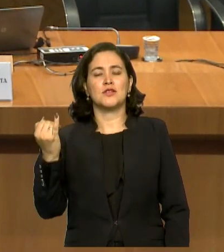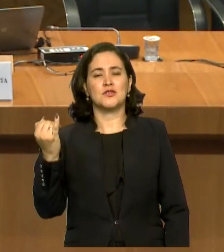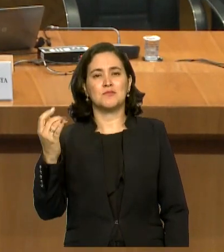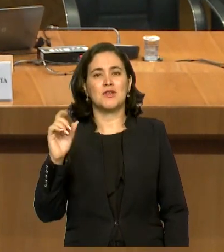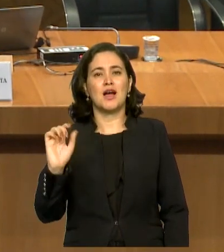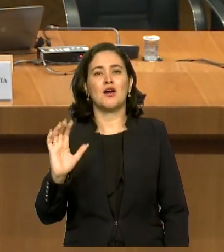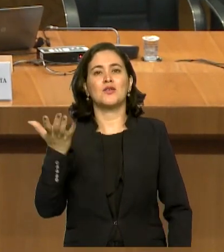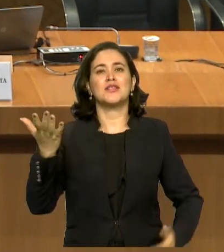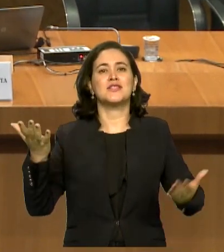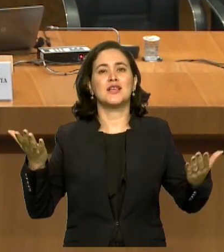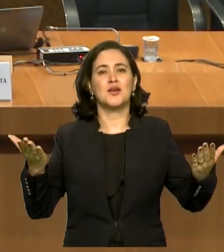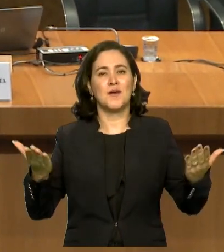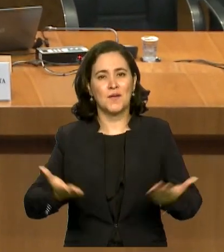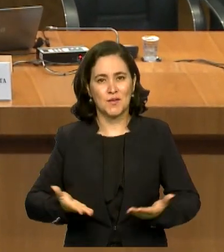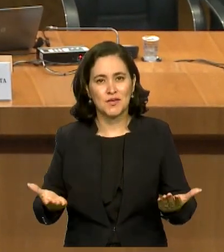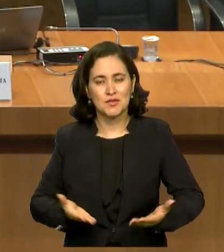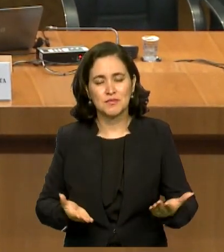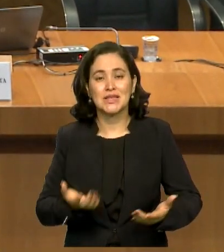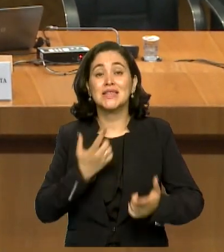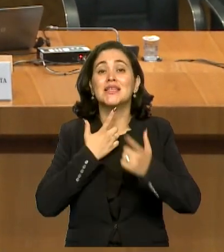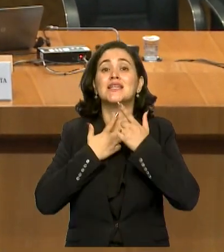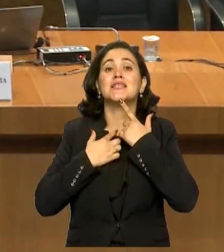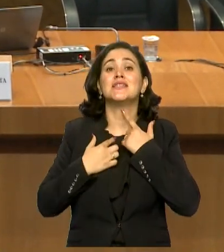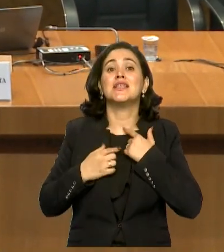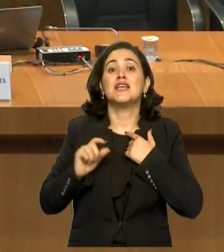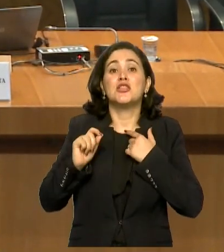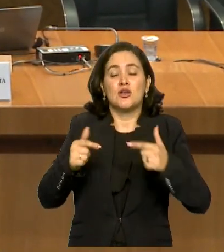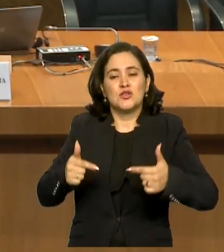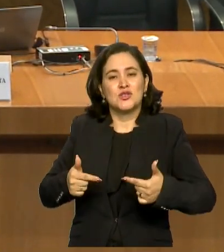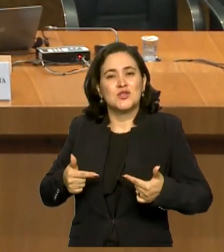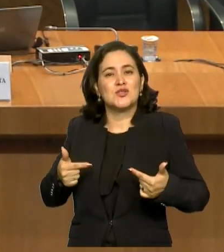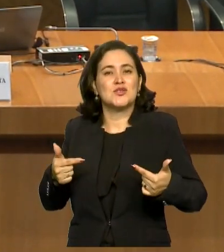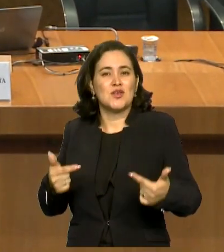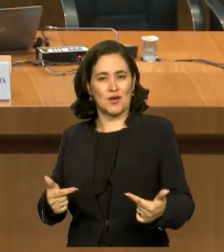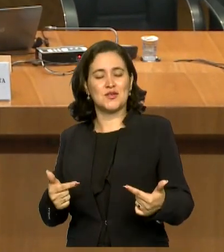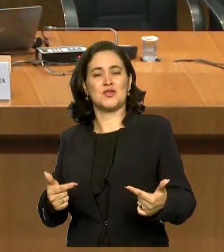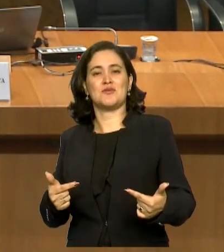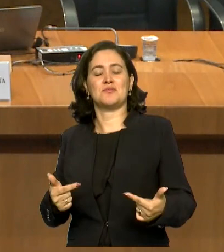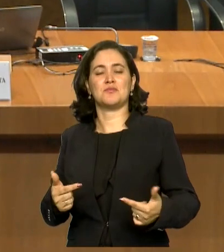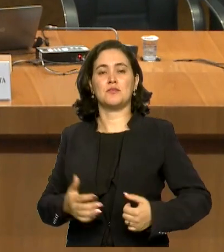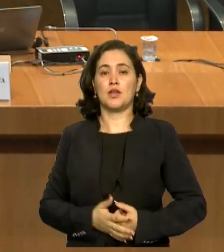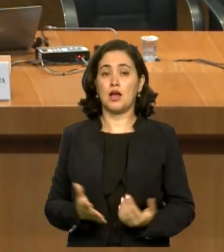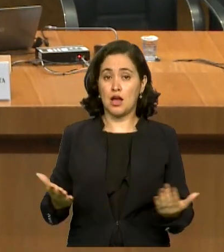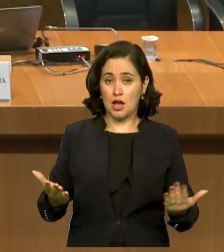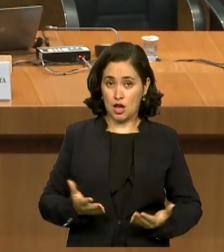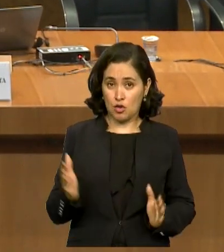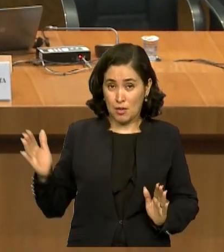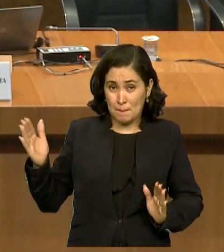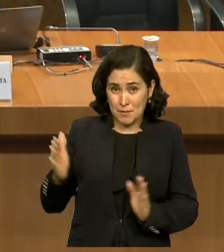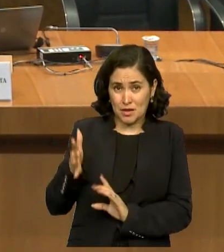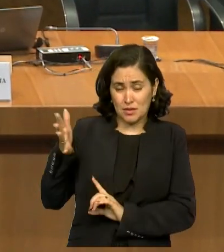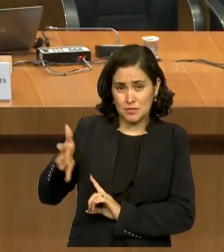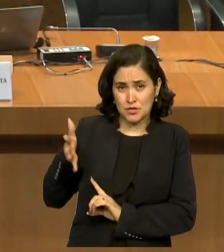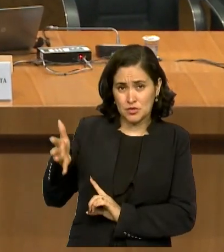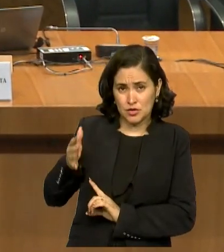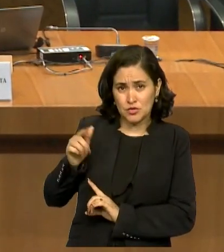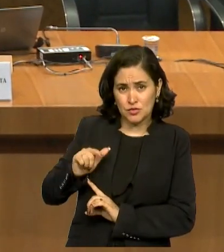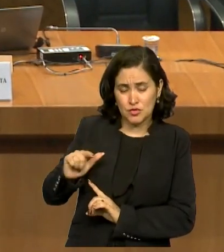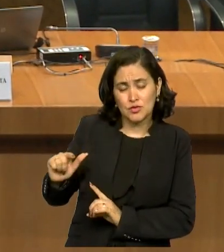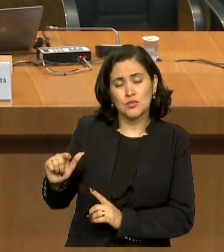gente deseja muita sorte a ela. Mas eu concedo, a gente está no pequeno expediente ainda, concedo ao deputado Wellington do